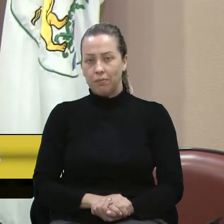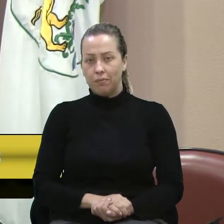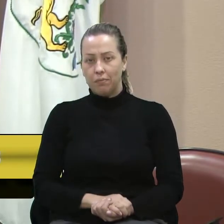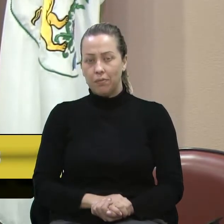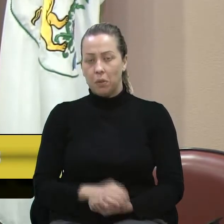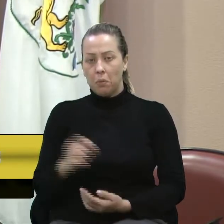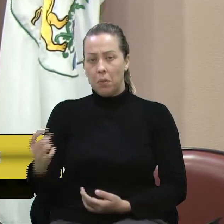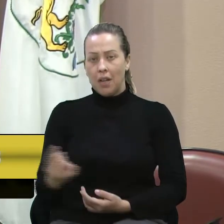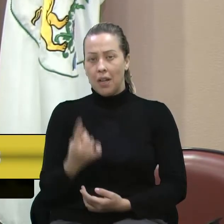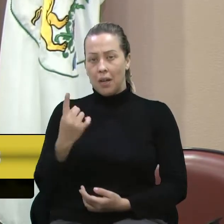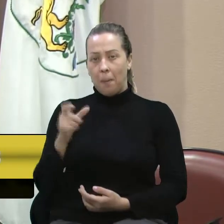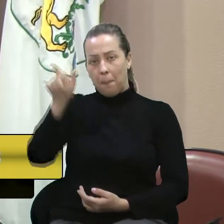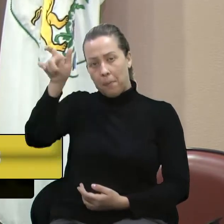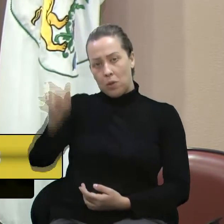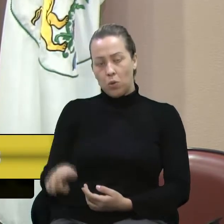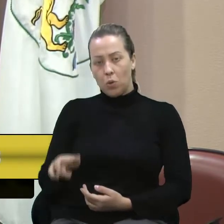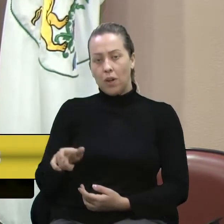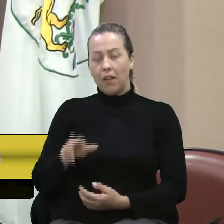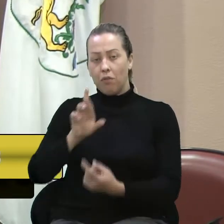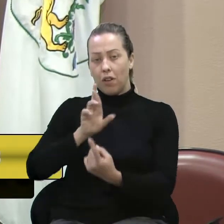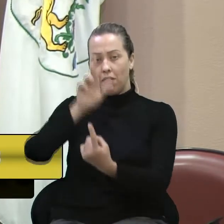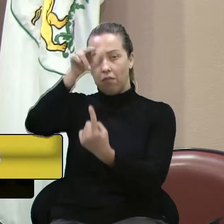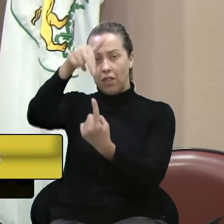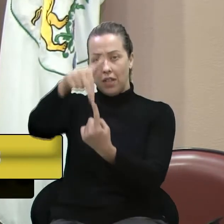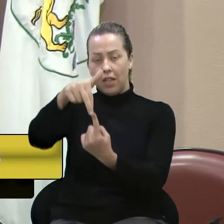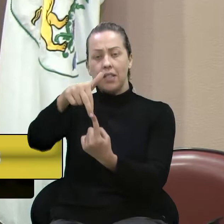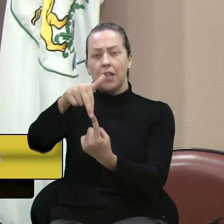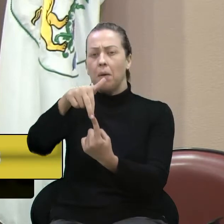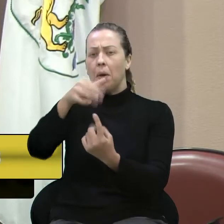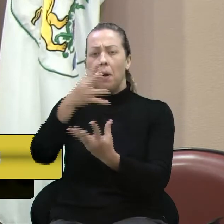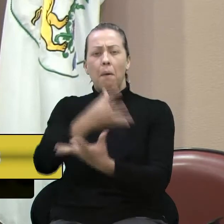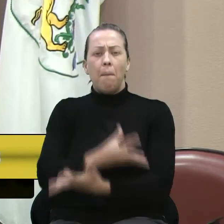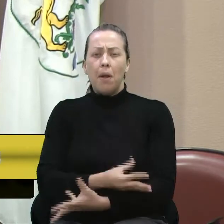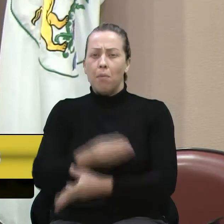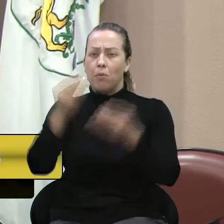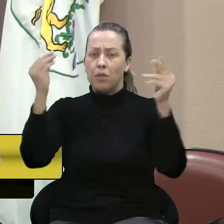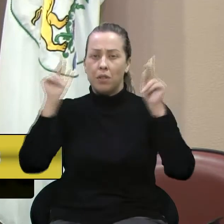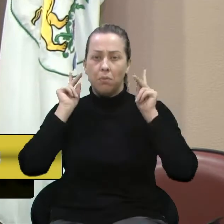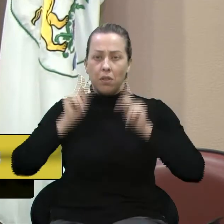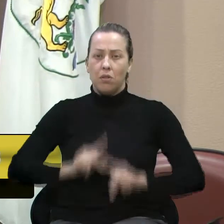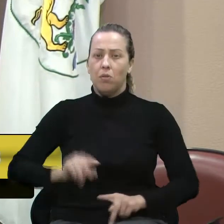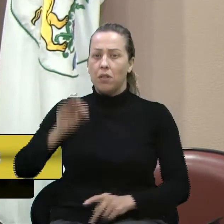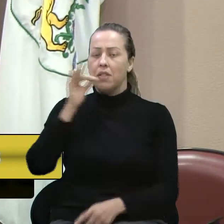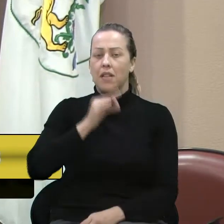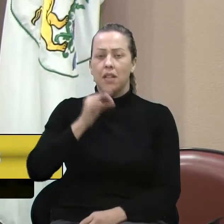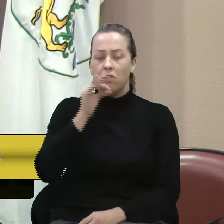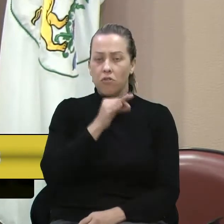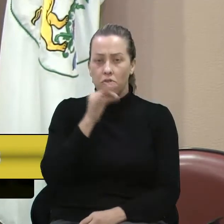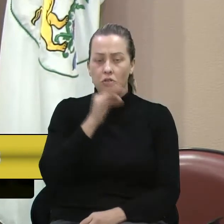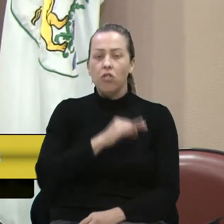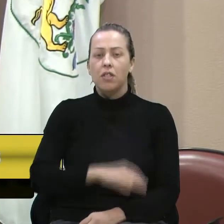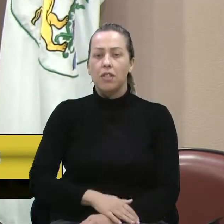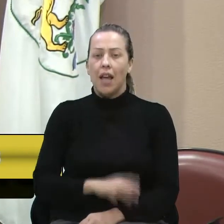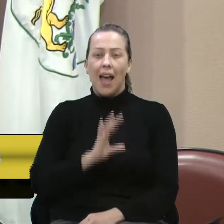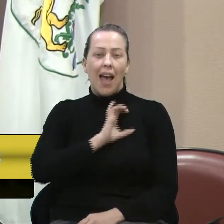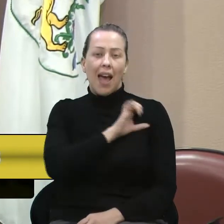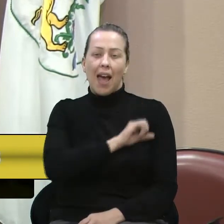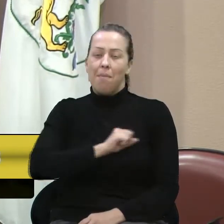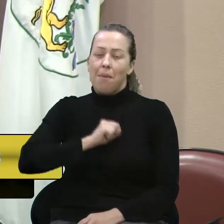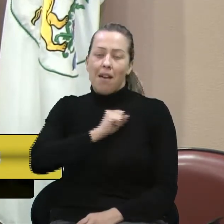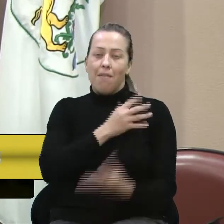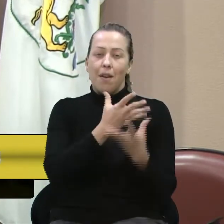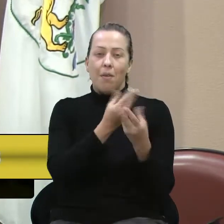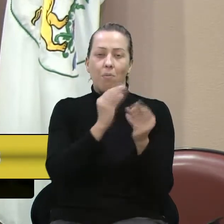Uma pessoa que foi referência para tanta gente em Caxias do Sul, que amava demais a sua